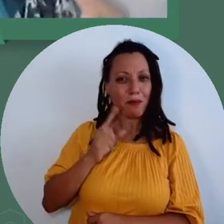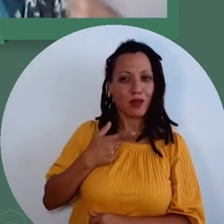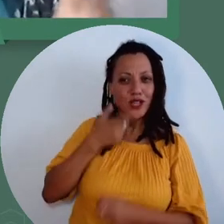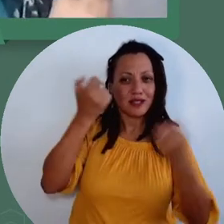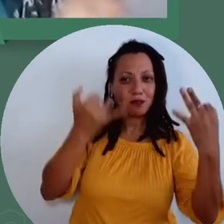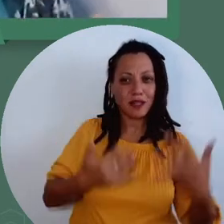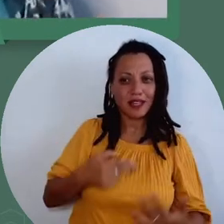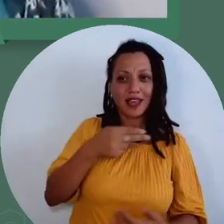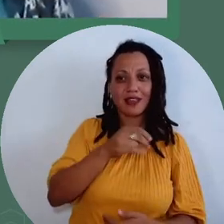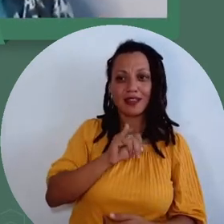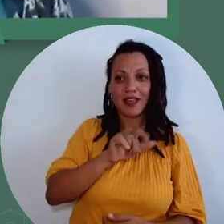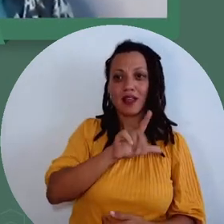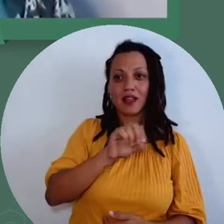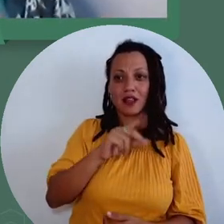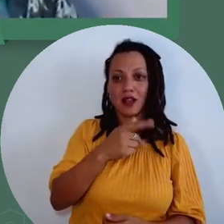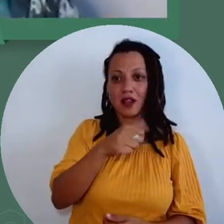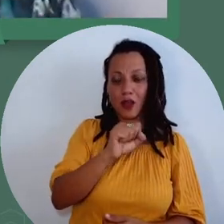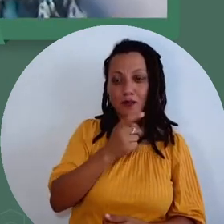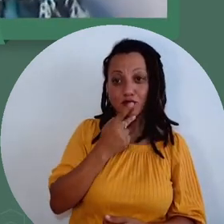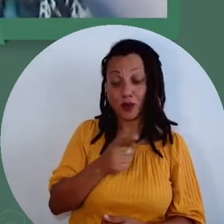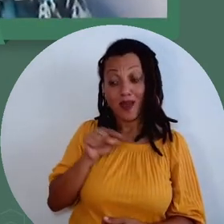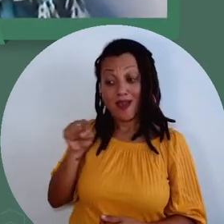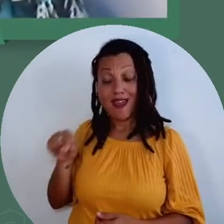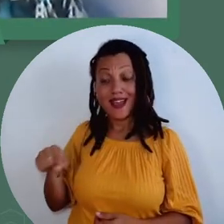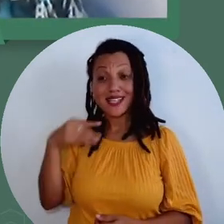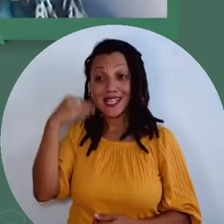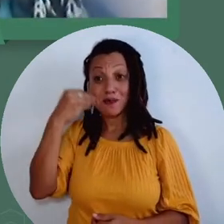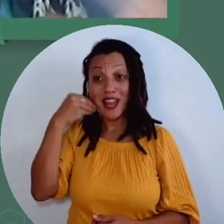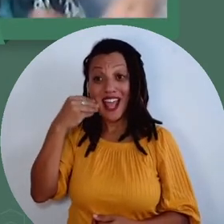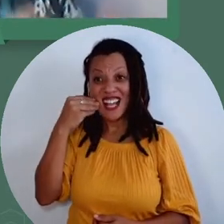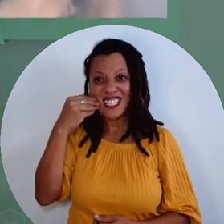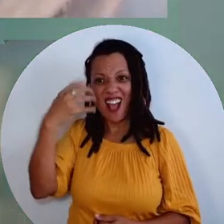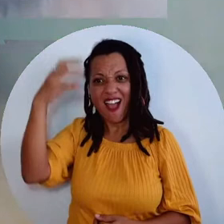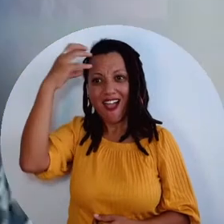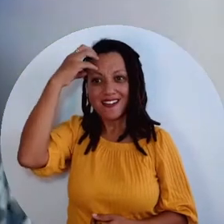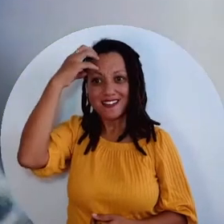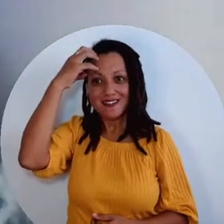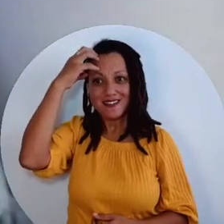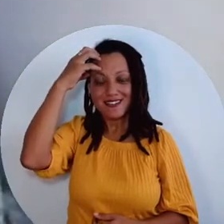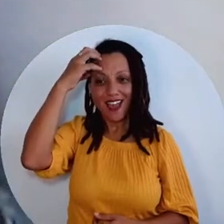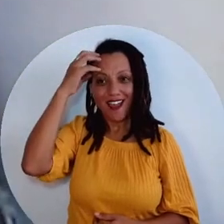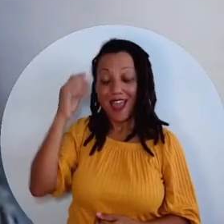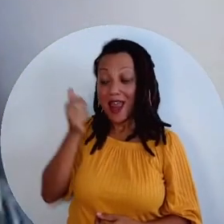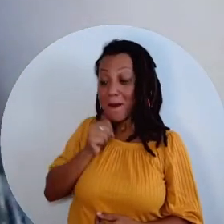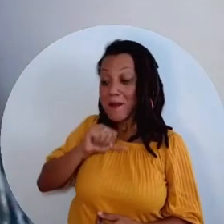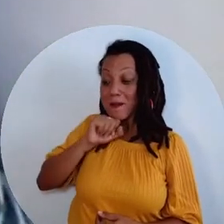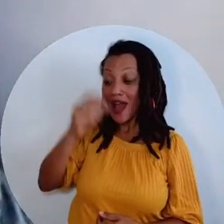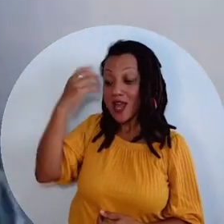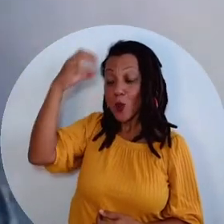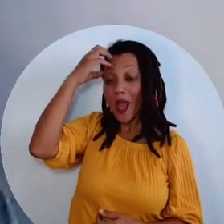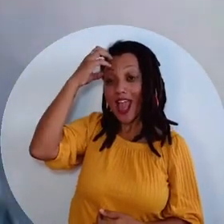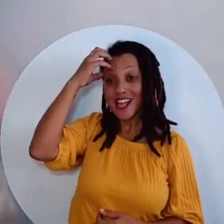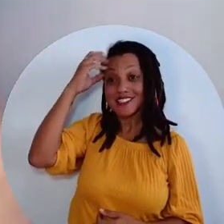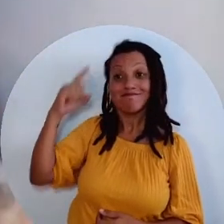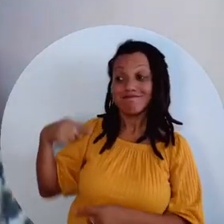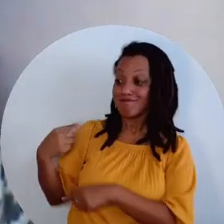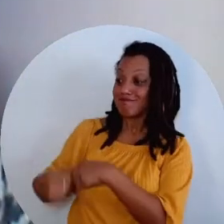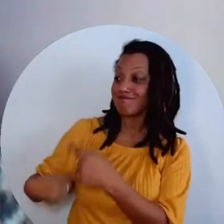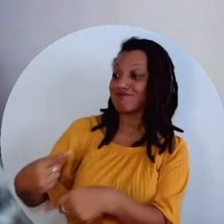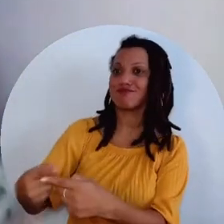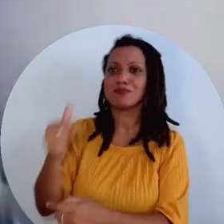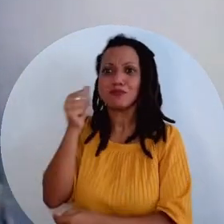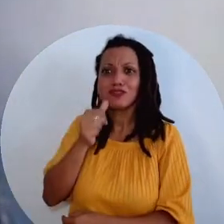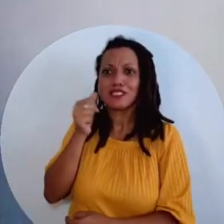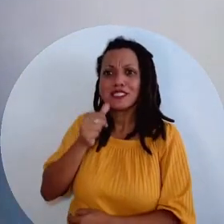Lopes. Então, a experiência de Candace foi uma experiência bélica, né? Elas eram as mães do rei, que tinham